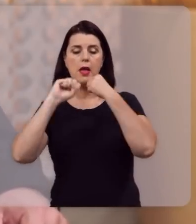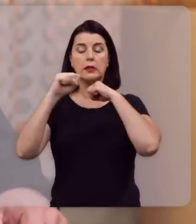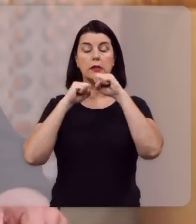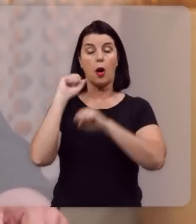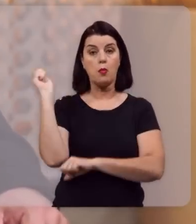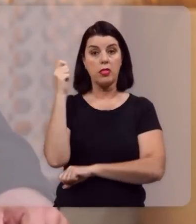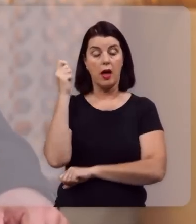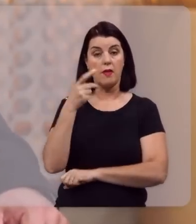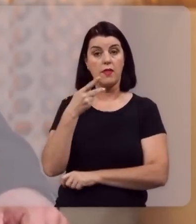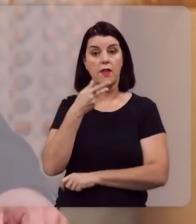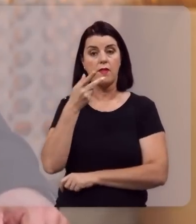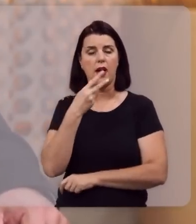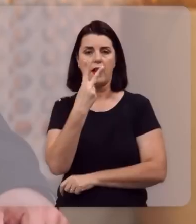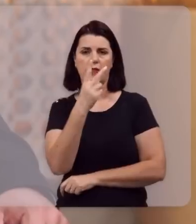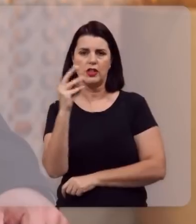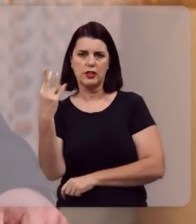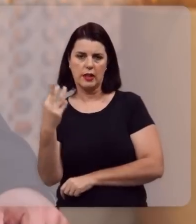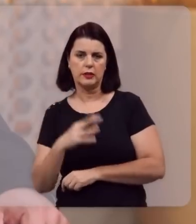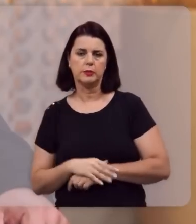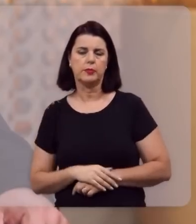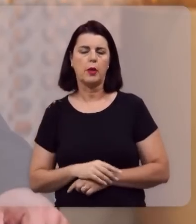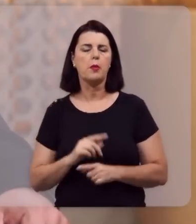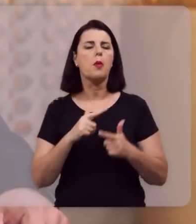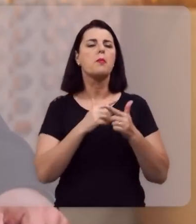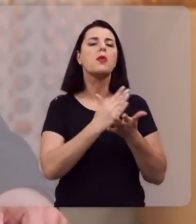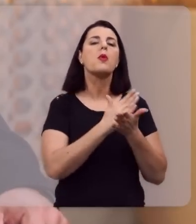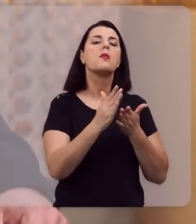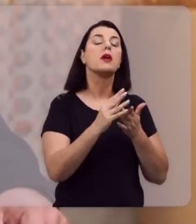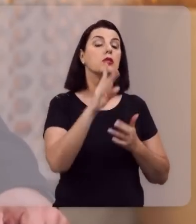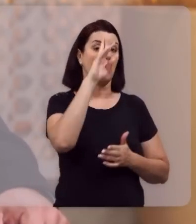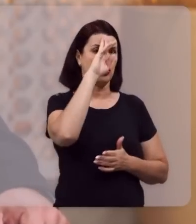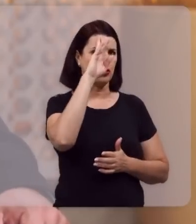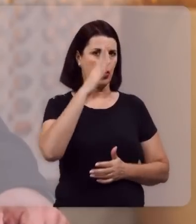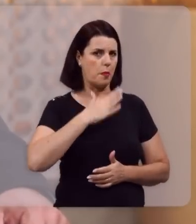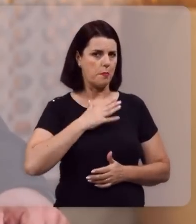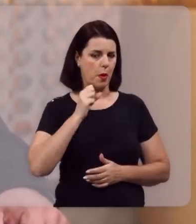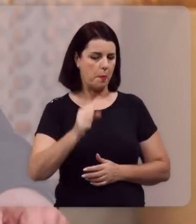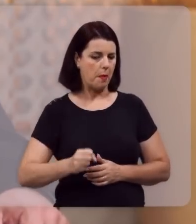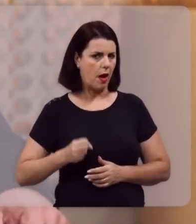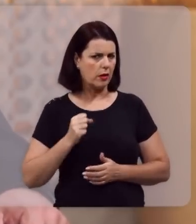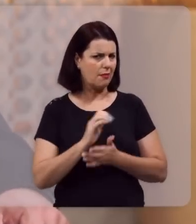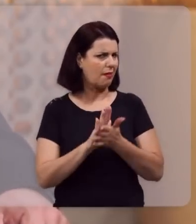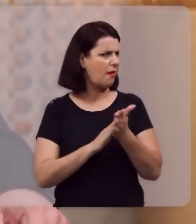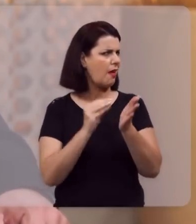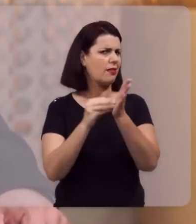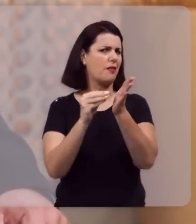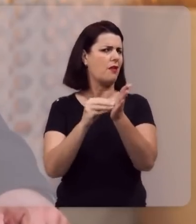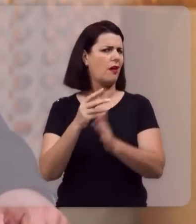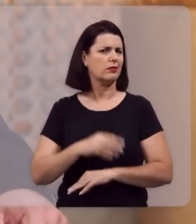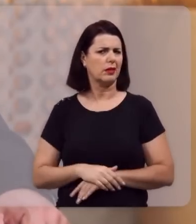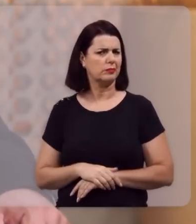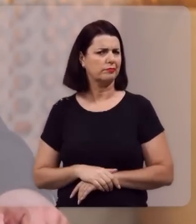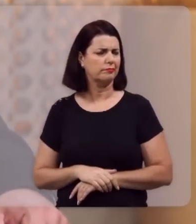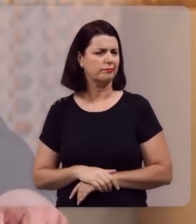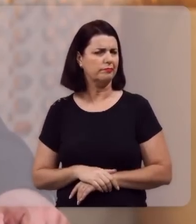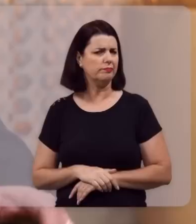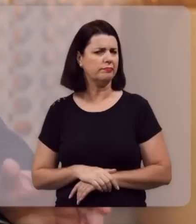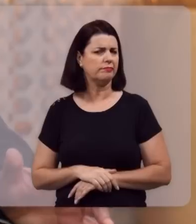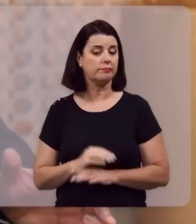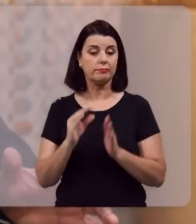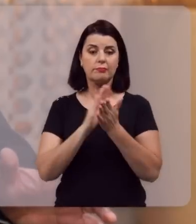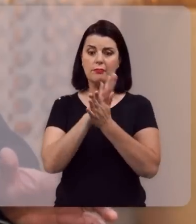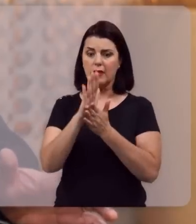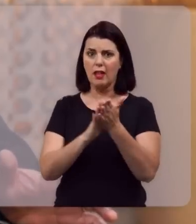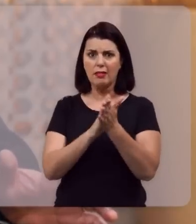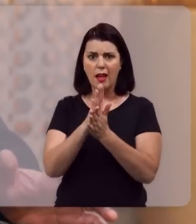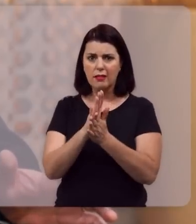Davi escreve no Salmo 23, porque ele começa dizendo: o Senhor é o meu pastor, nada me faltará. Mas nada